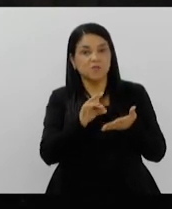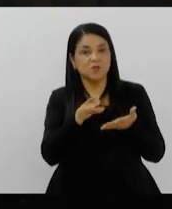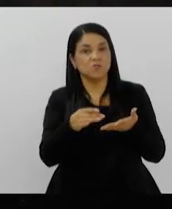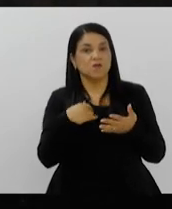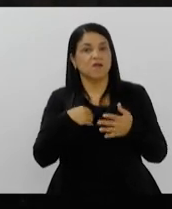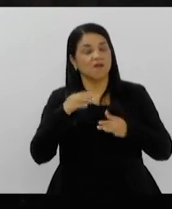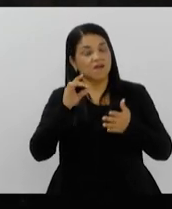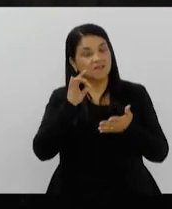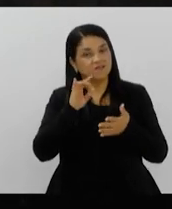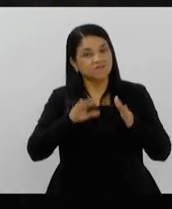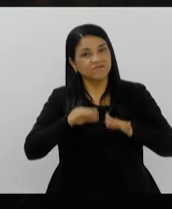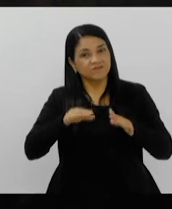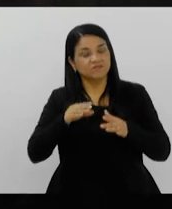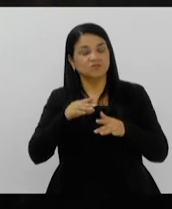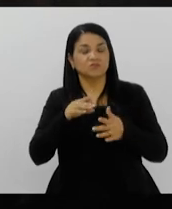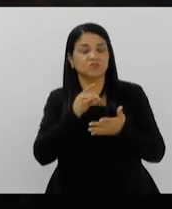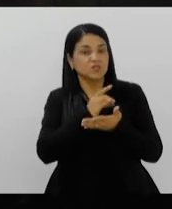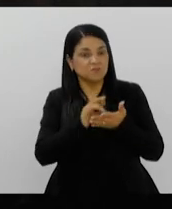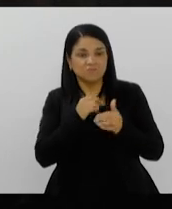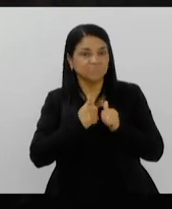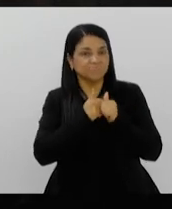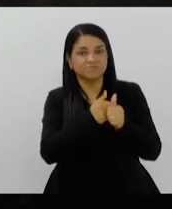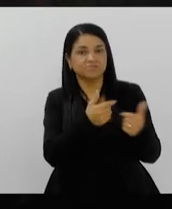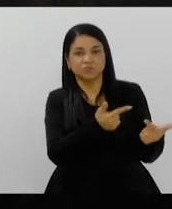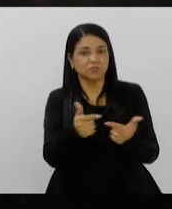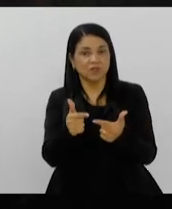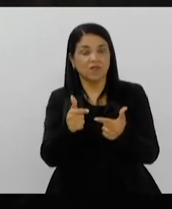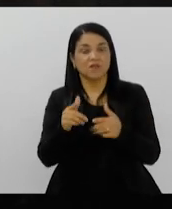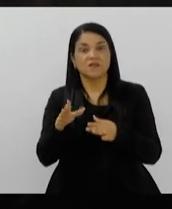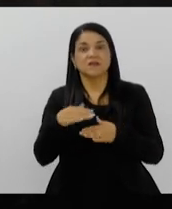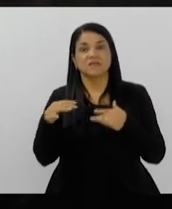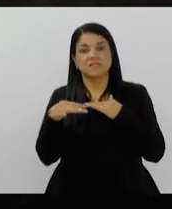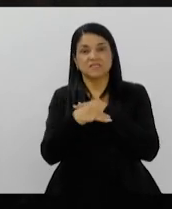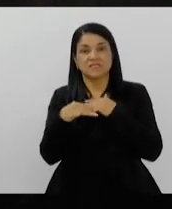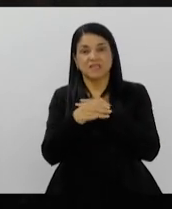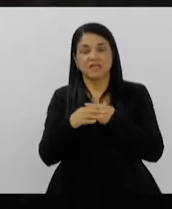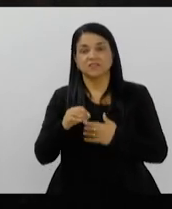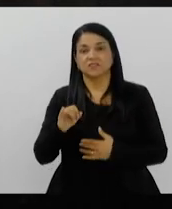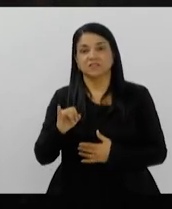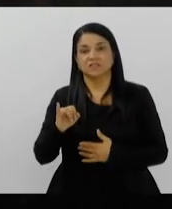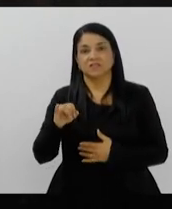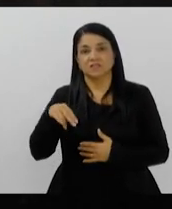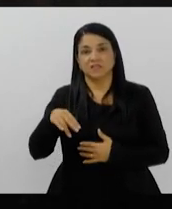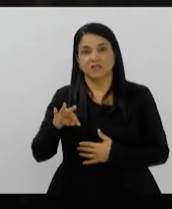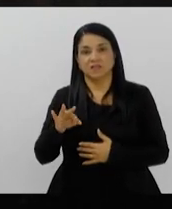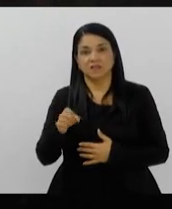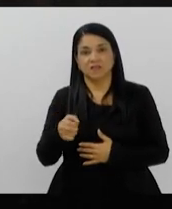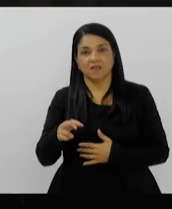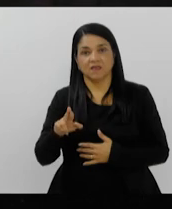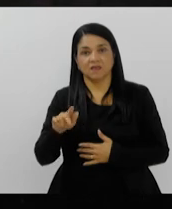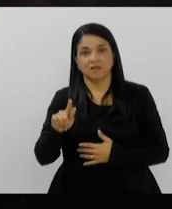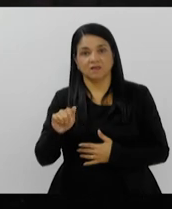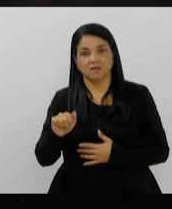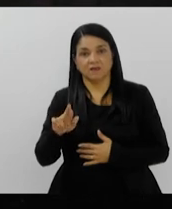vezes, não são perseguidos, né? O programa Cidade Integrada é uma outra falácia. Ele não integra